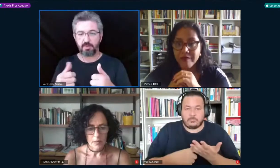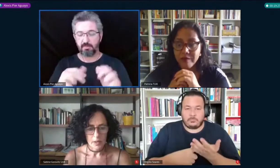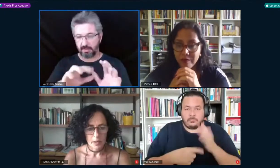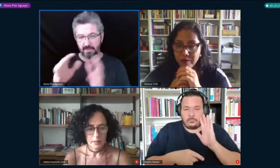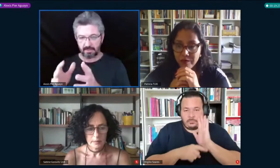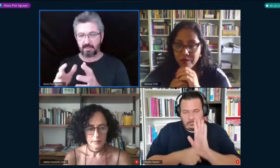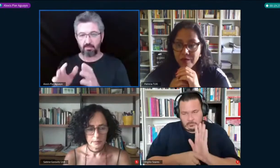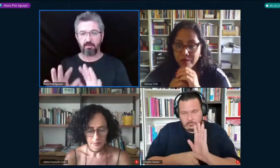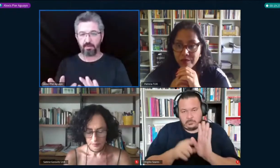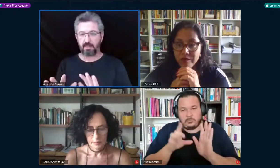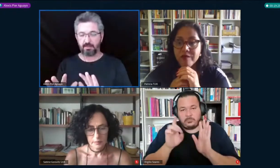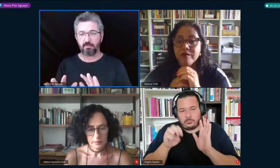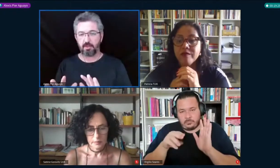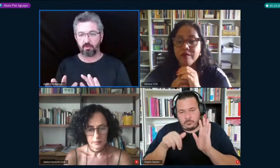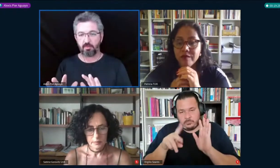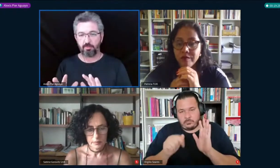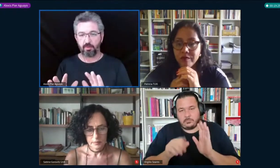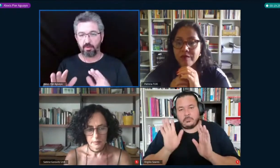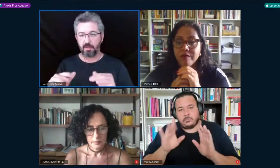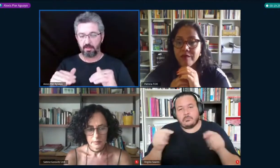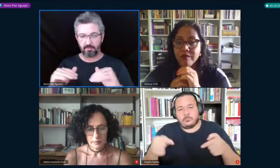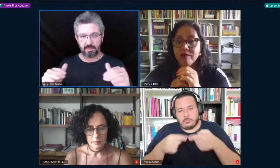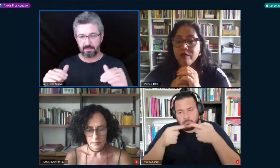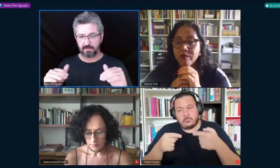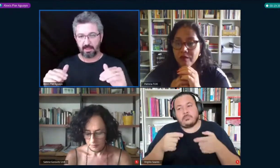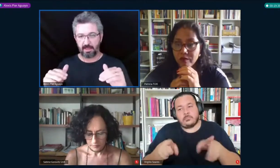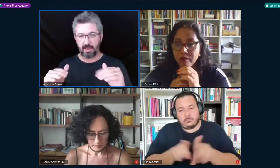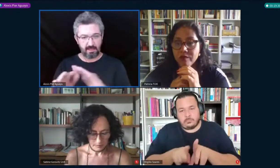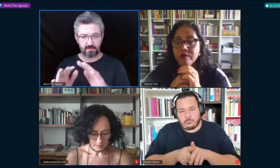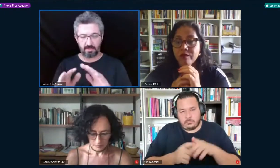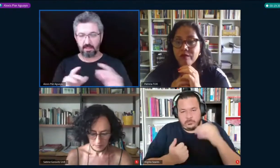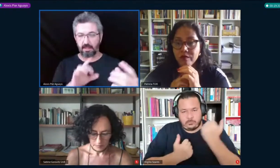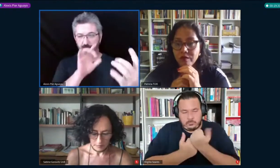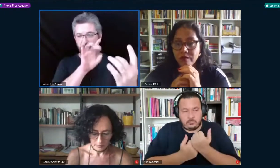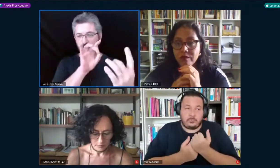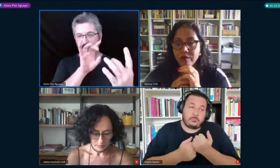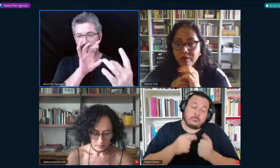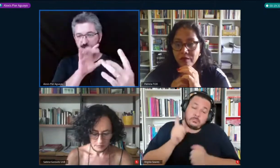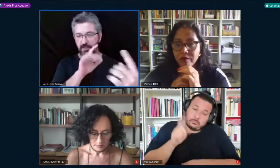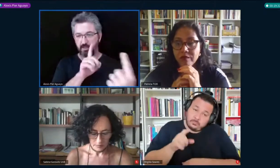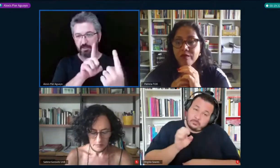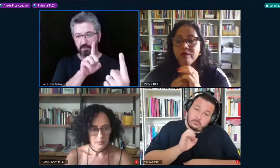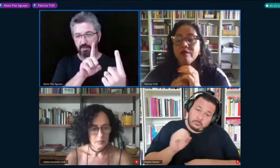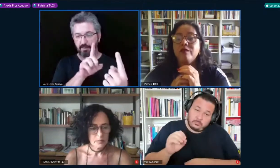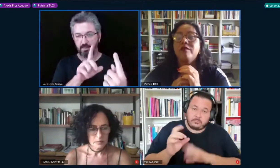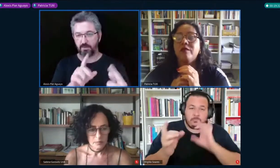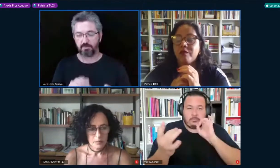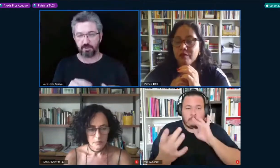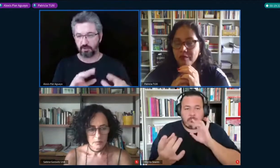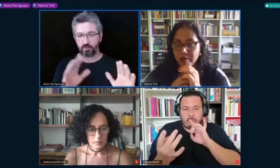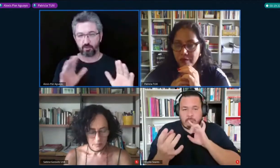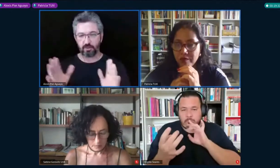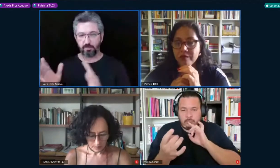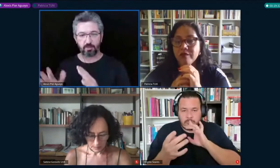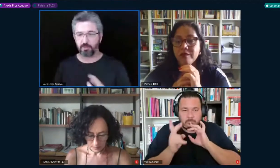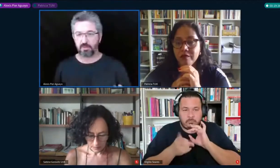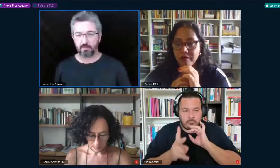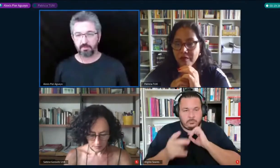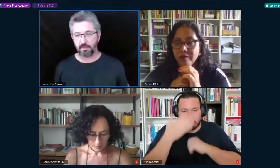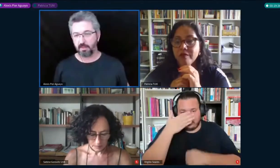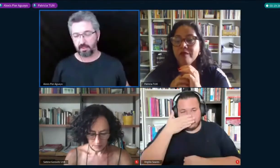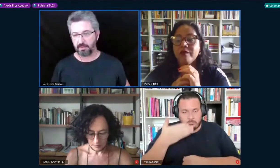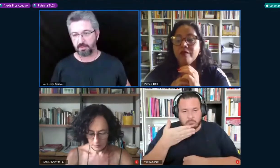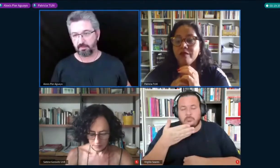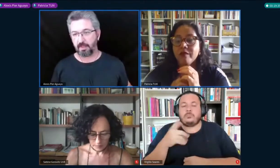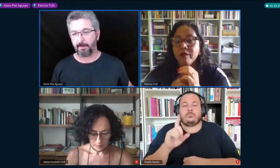é um apoio sob demanda, mas que está qualificado também como apoio. Mas é isso, aquele apoio de feeding que é um intérprete diante do outro o tempo